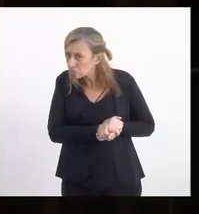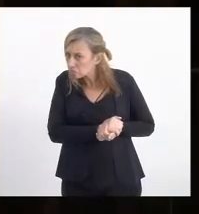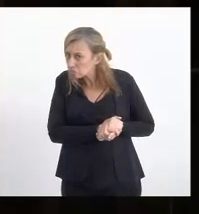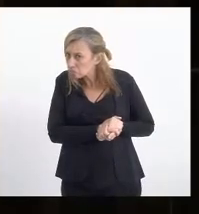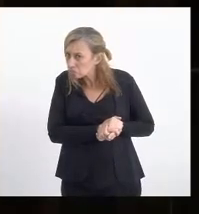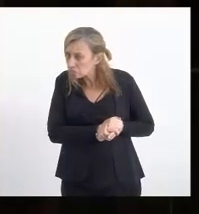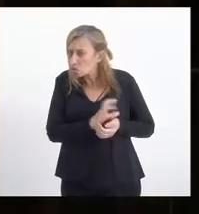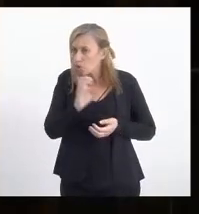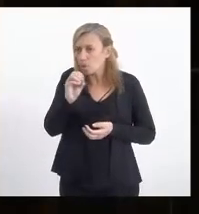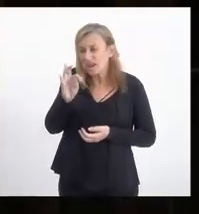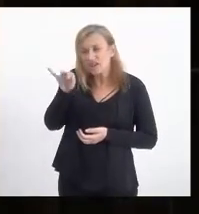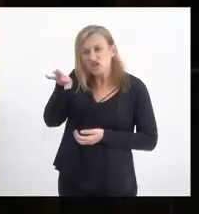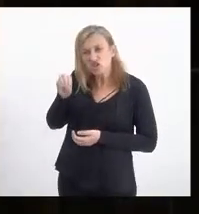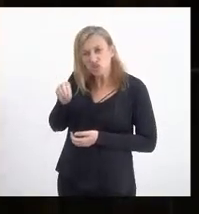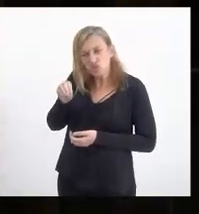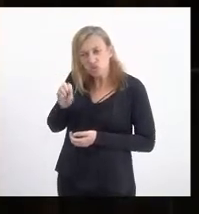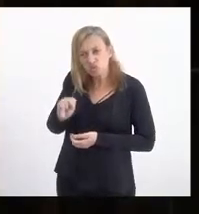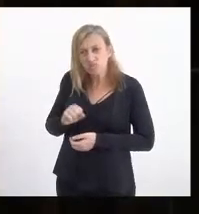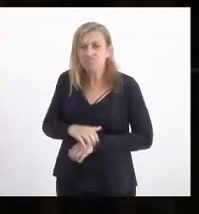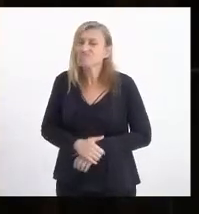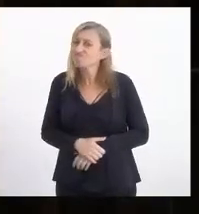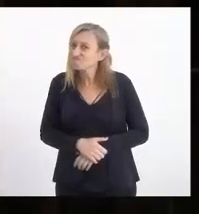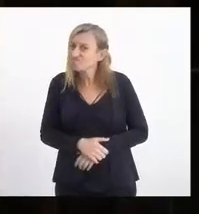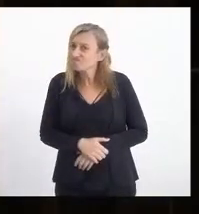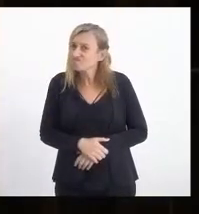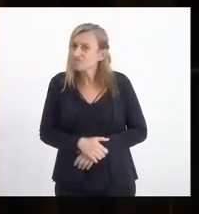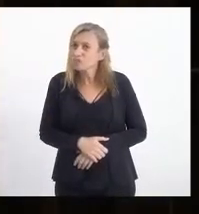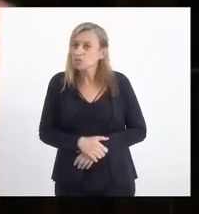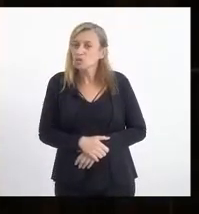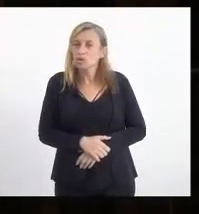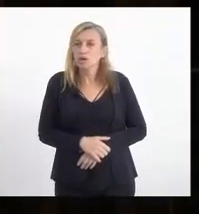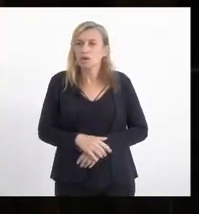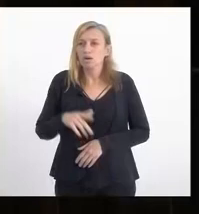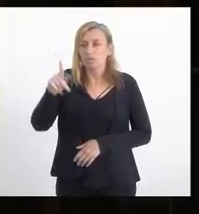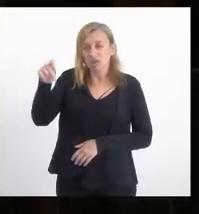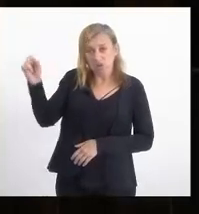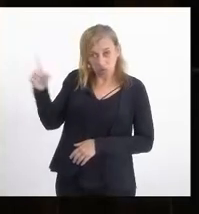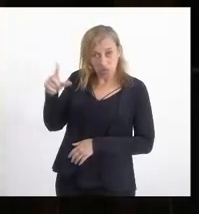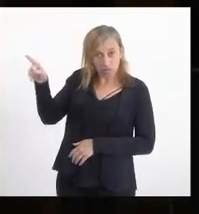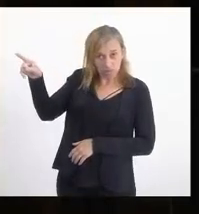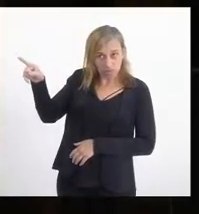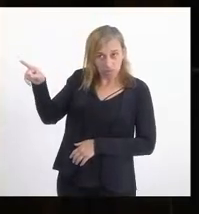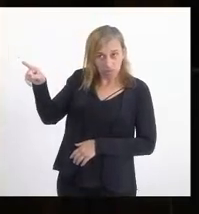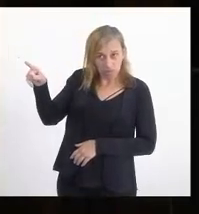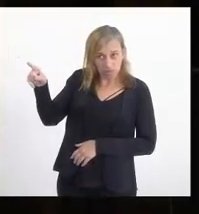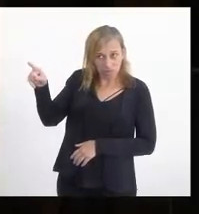e os coletivos em opçõ